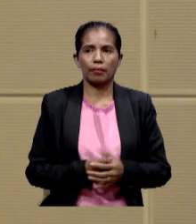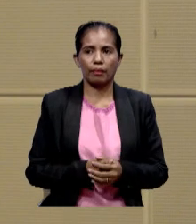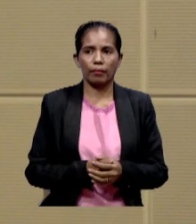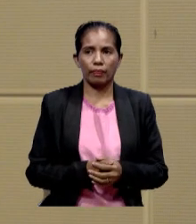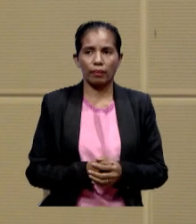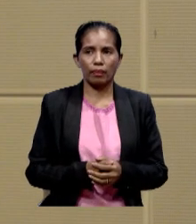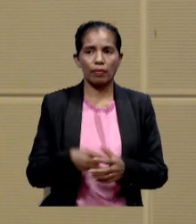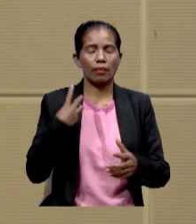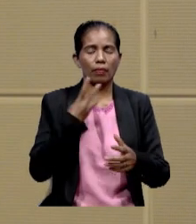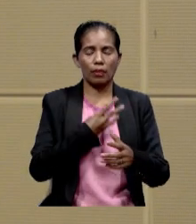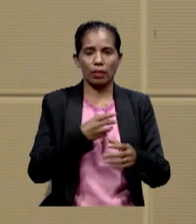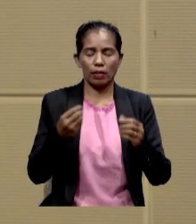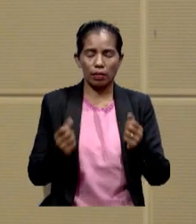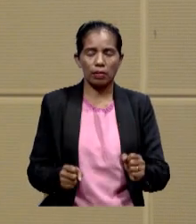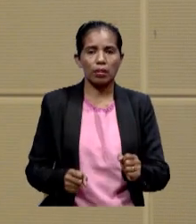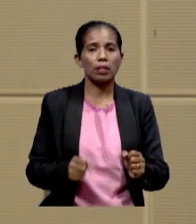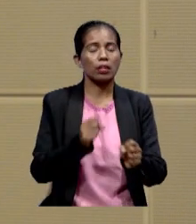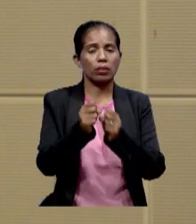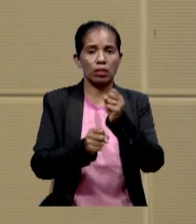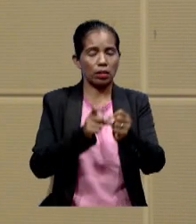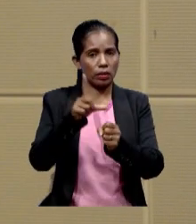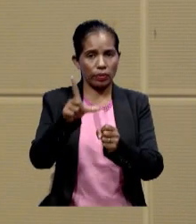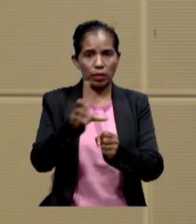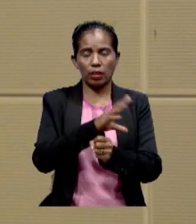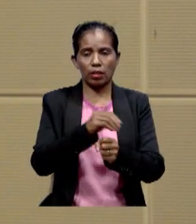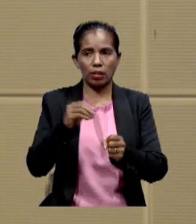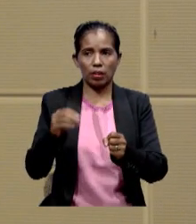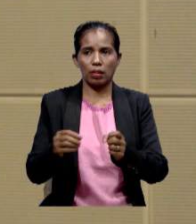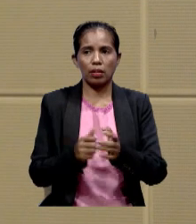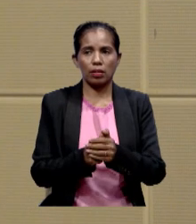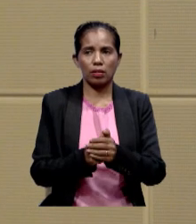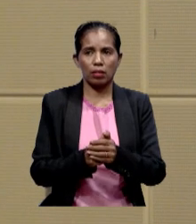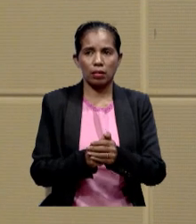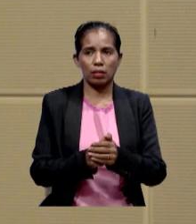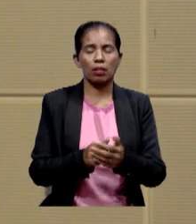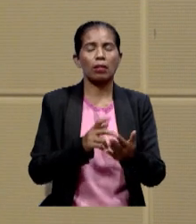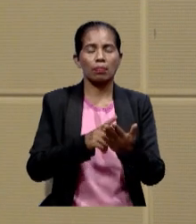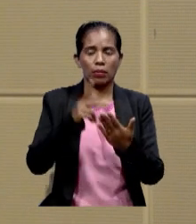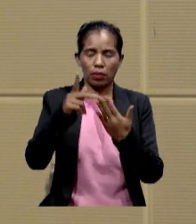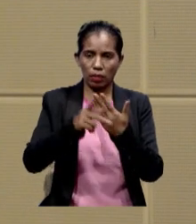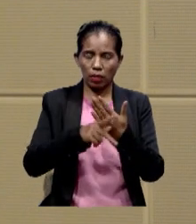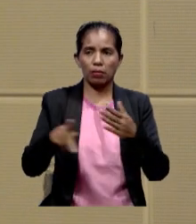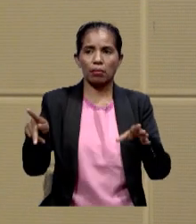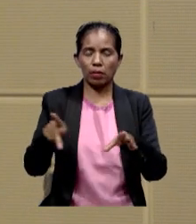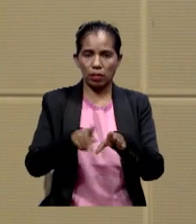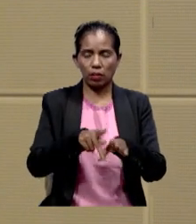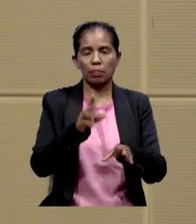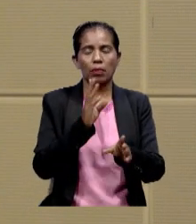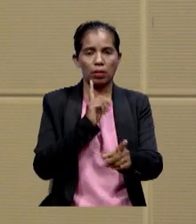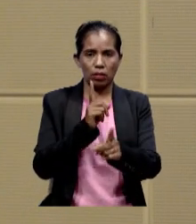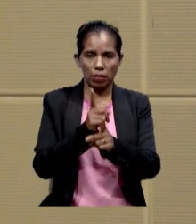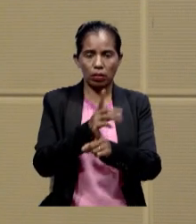também ajudou muito a sociedade civil em programas que eu participei indiretamente,